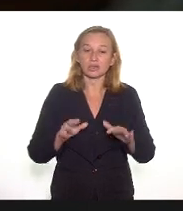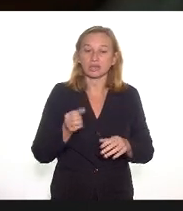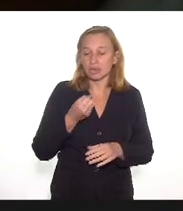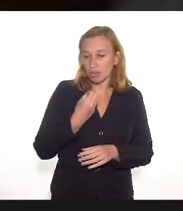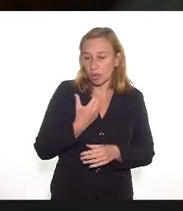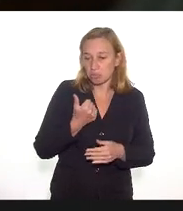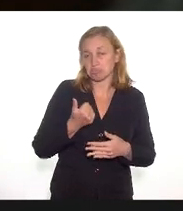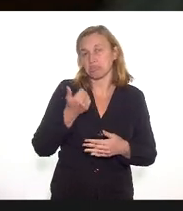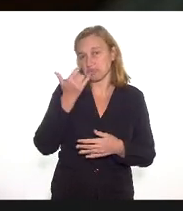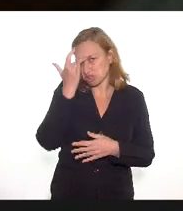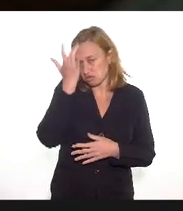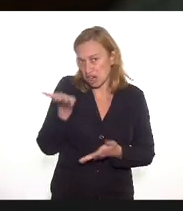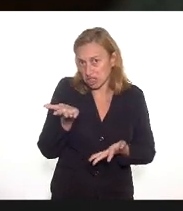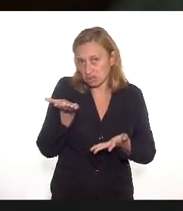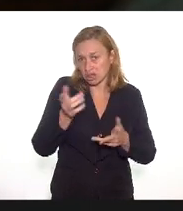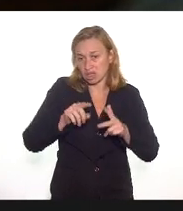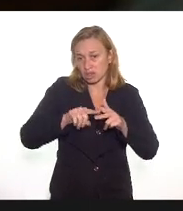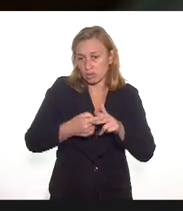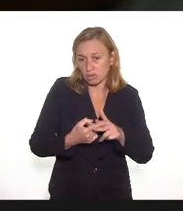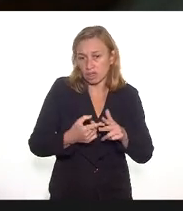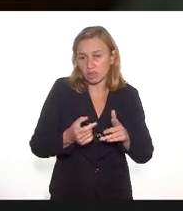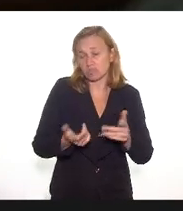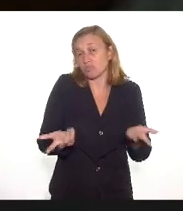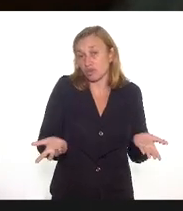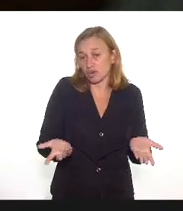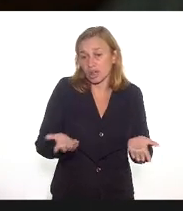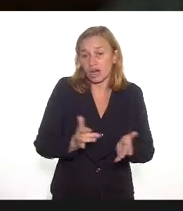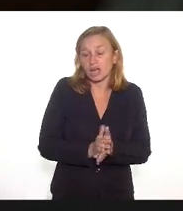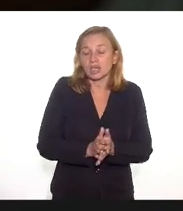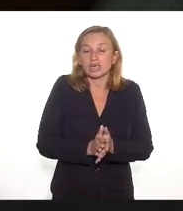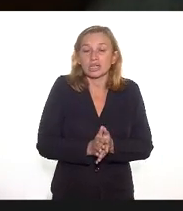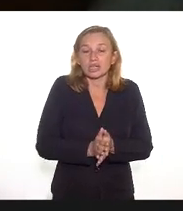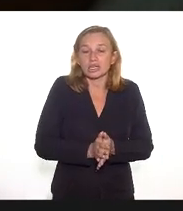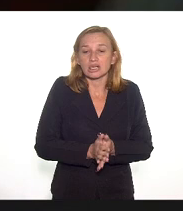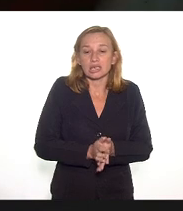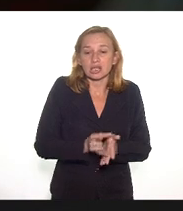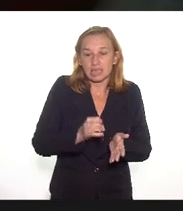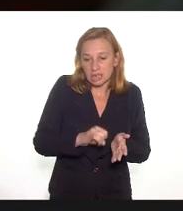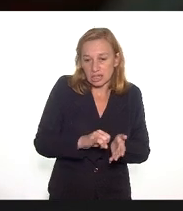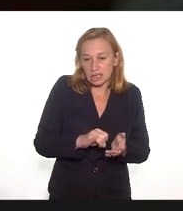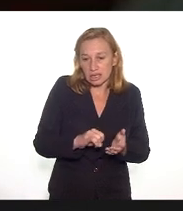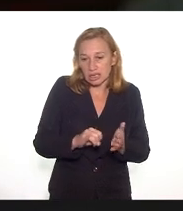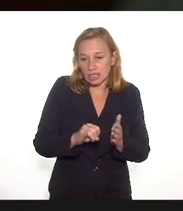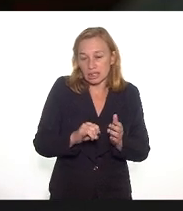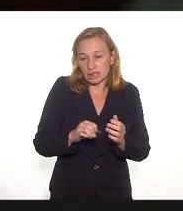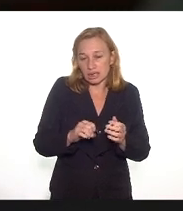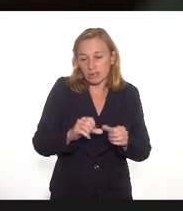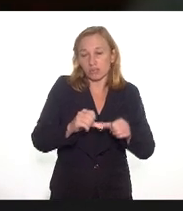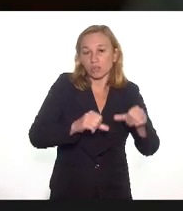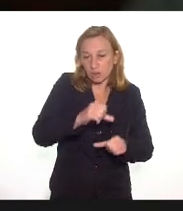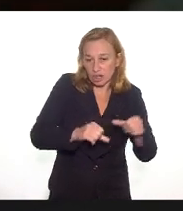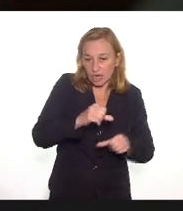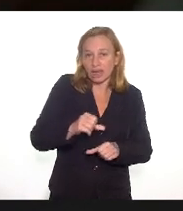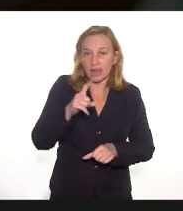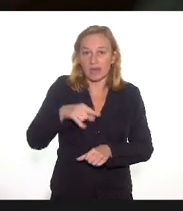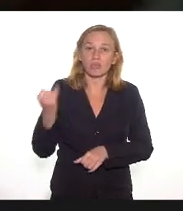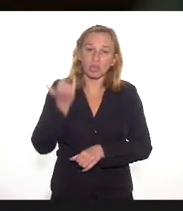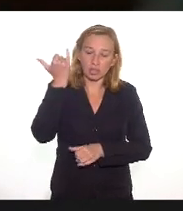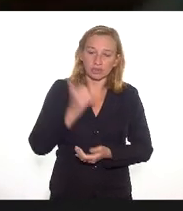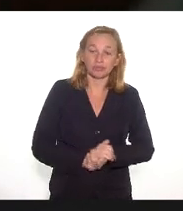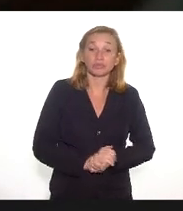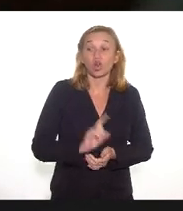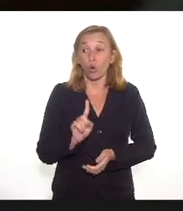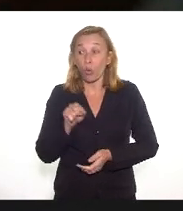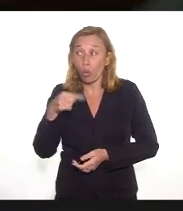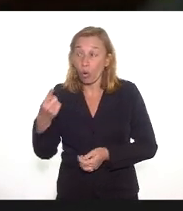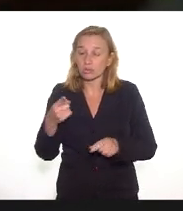mais fácil de modificar caso as situações concretas vão se mudando. Então, esse é um ponto importante. O outro